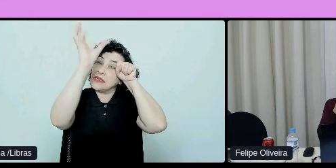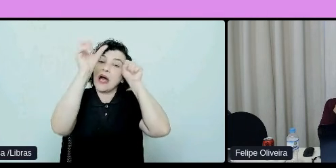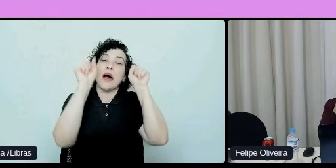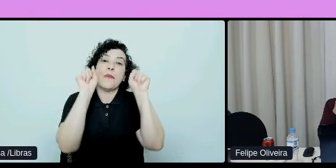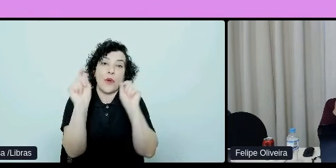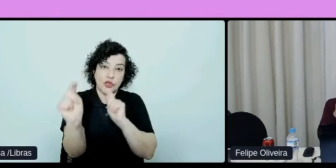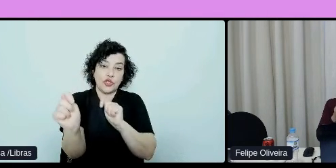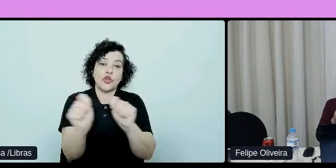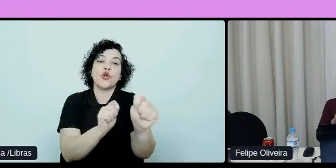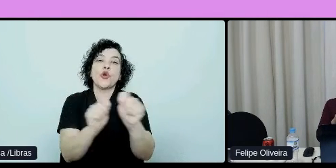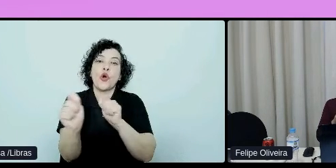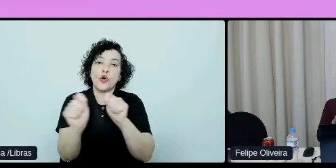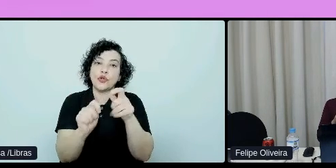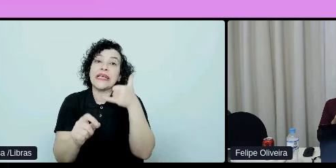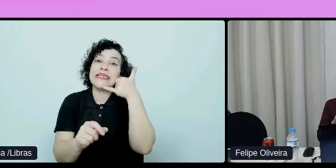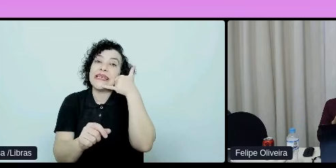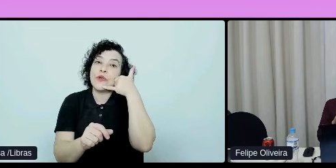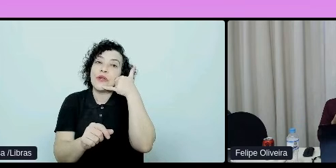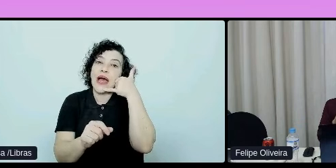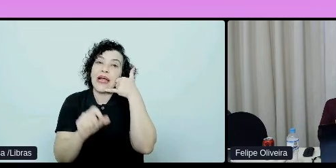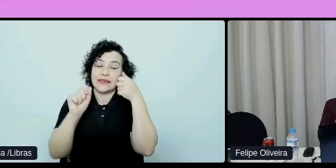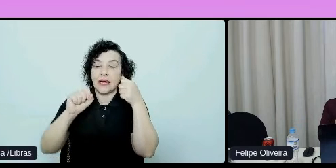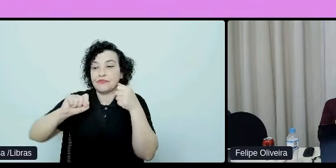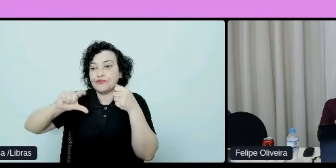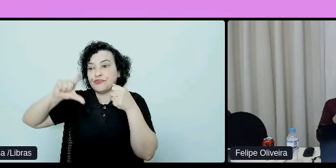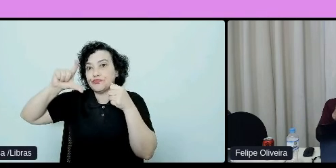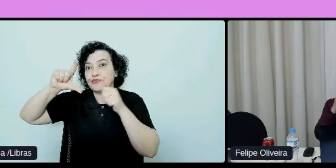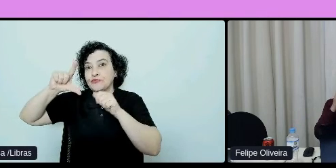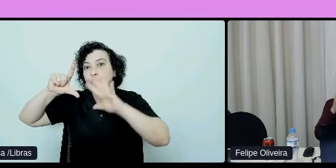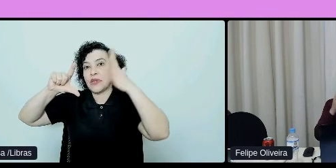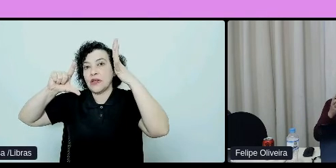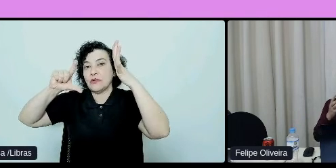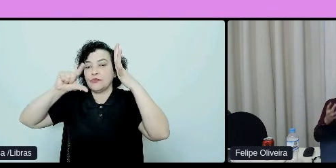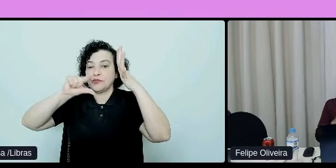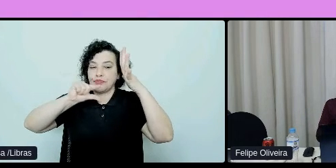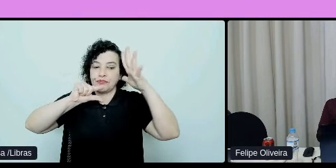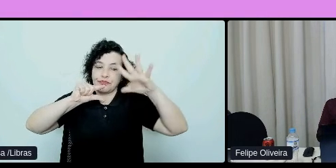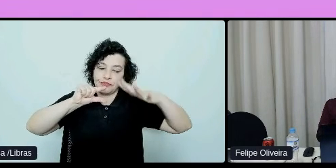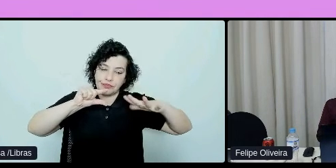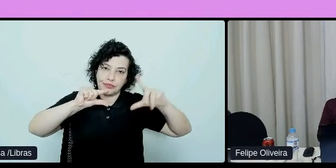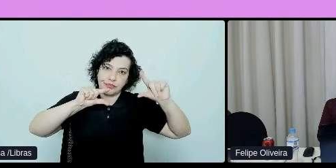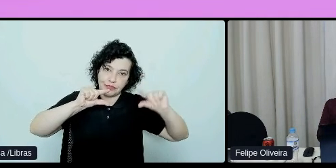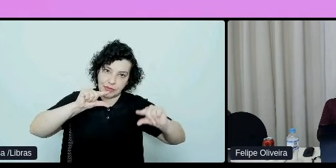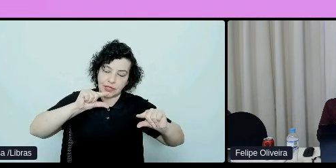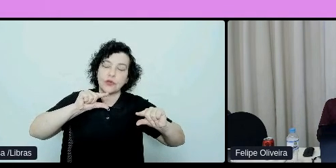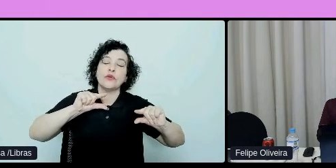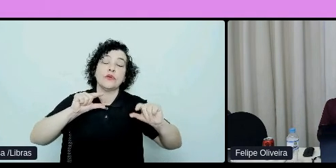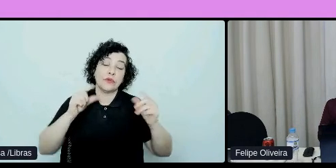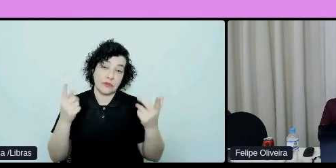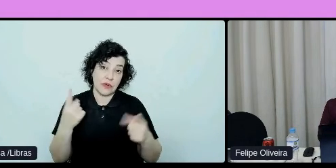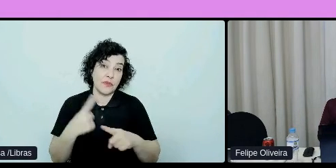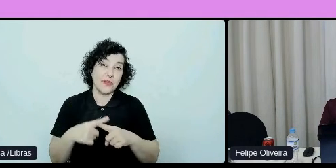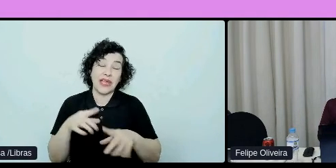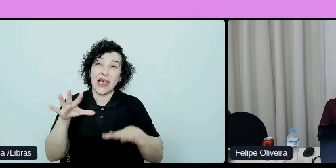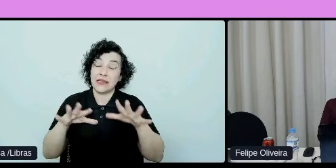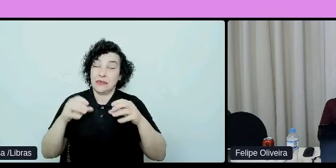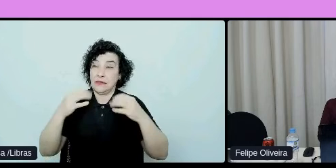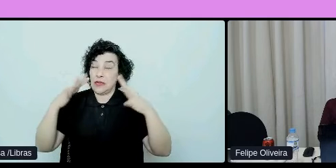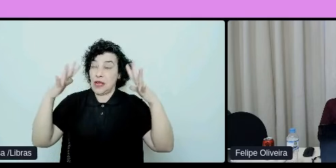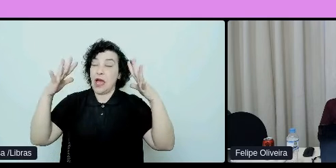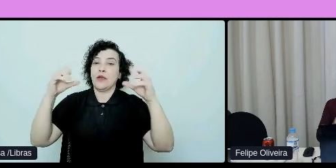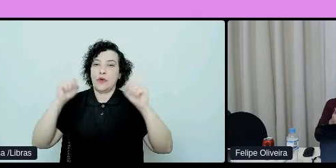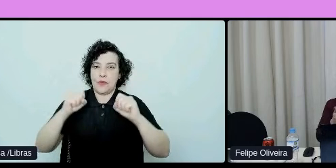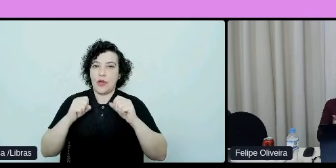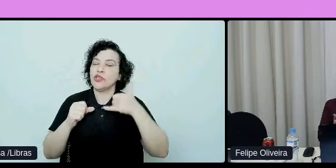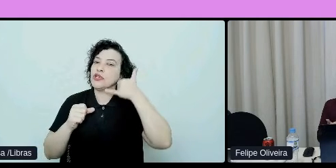pelo celular, a gente consegue controlar o brilho. Então, se tiver afetando de alguma forma, a gente diminui o brilho da